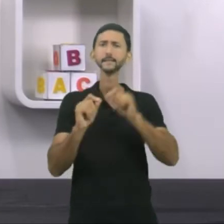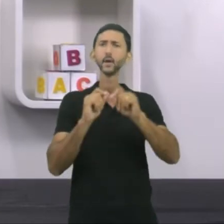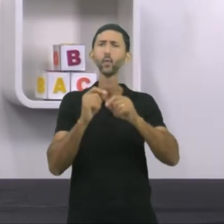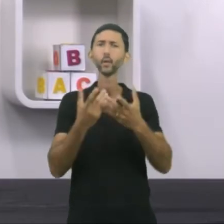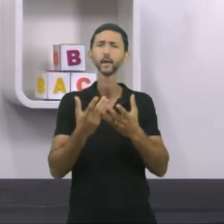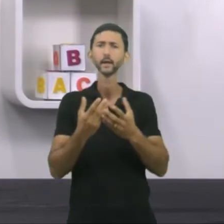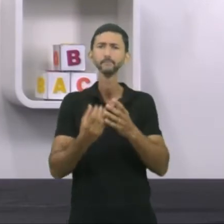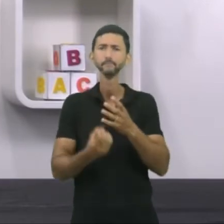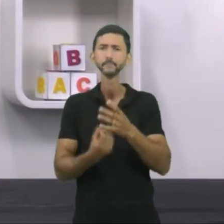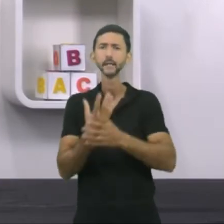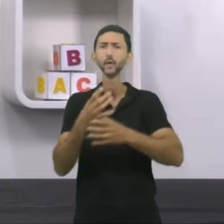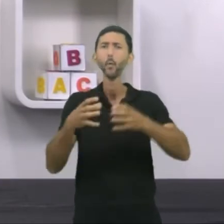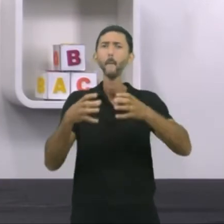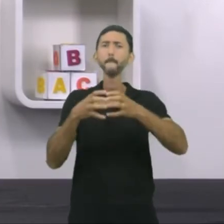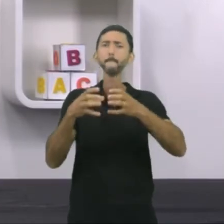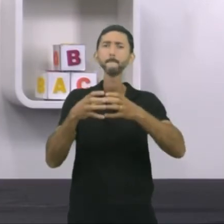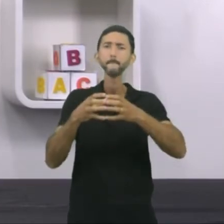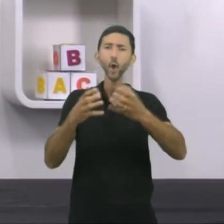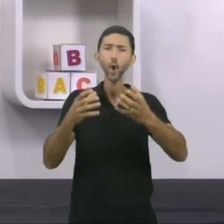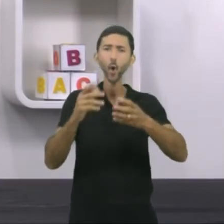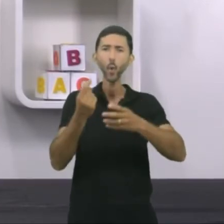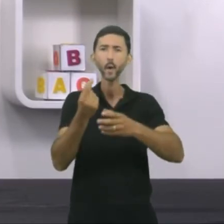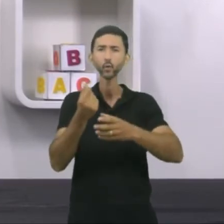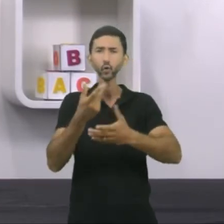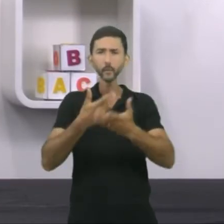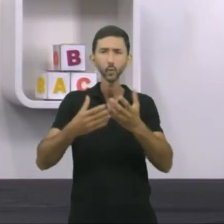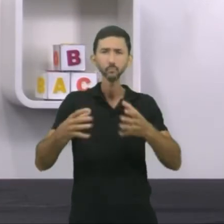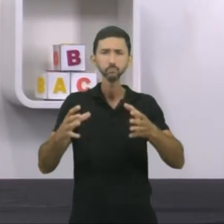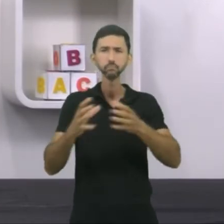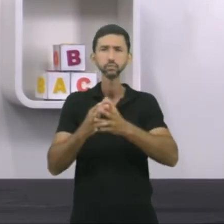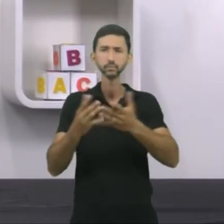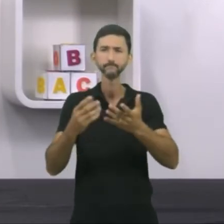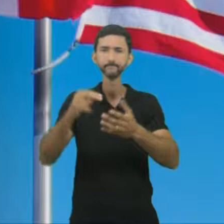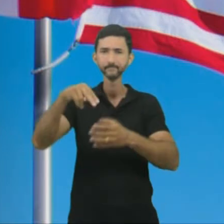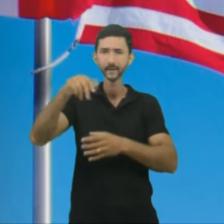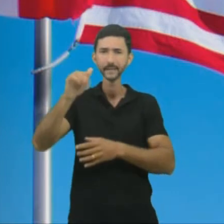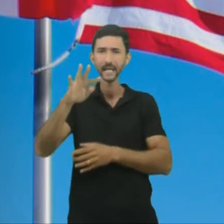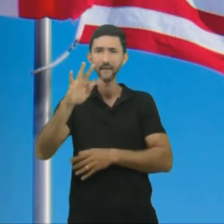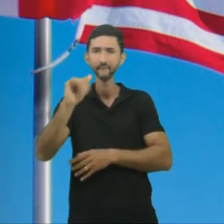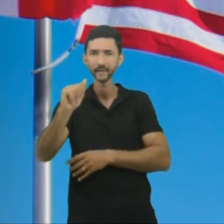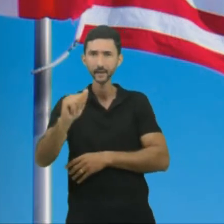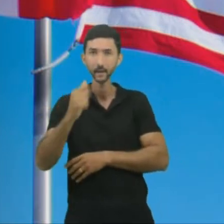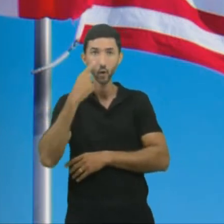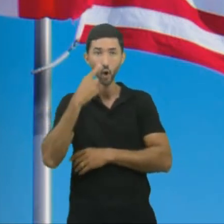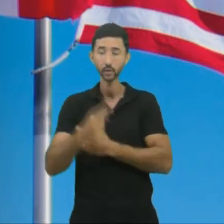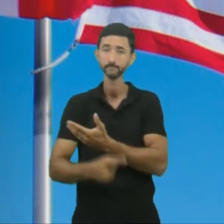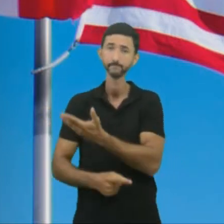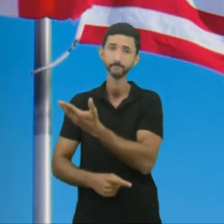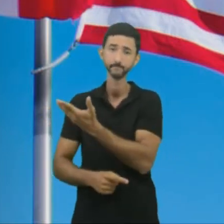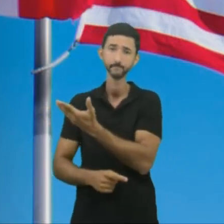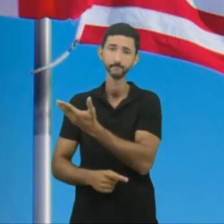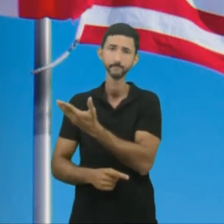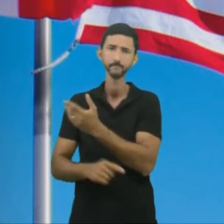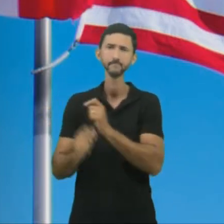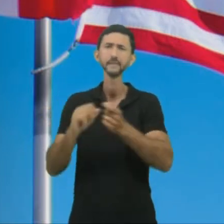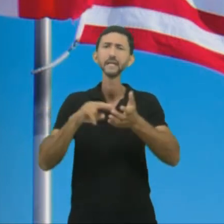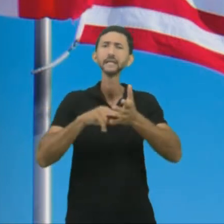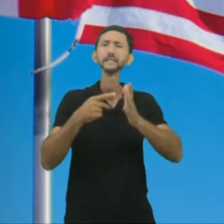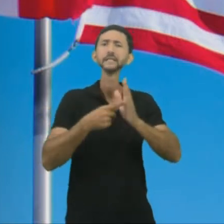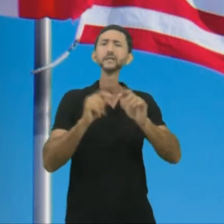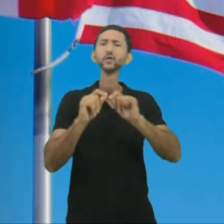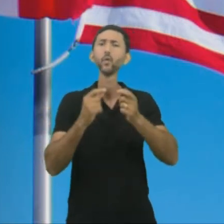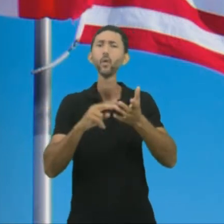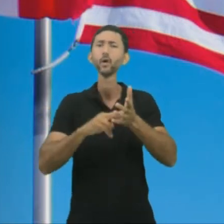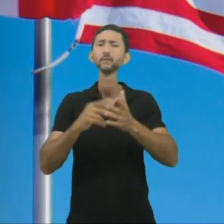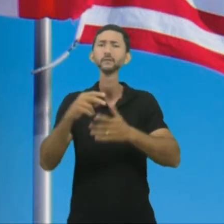ser um bloco econômico entre os países, você sabe, o NAFTA. Olhe para o slide e notem o que significa